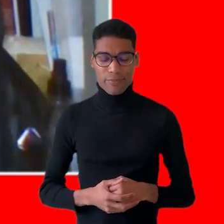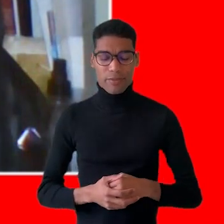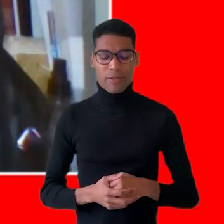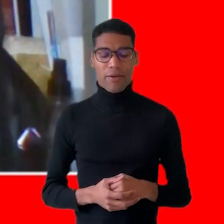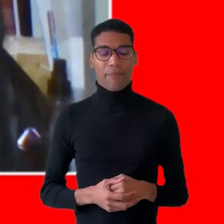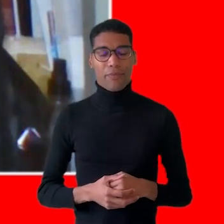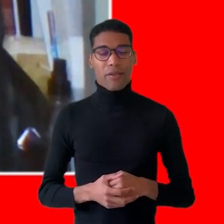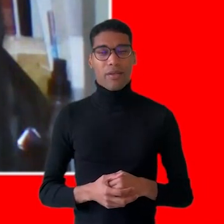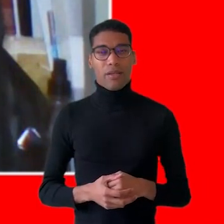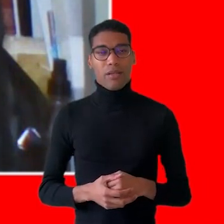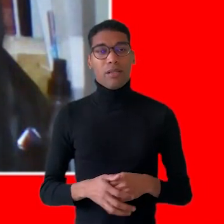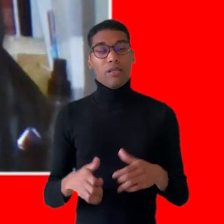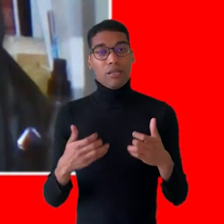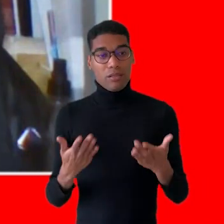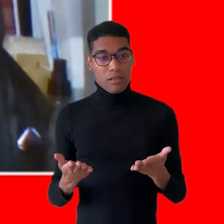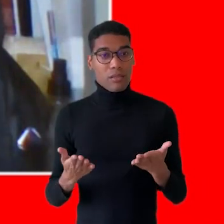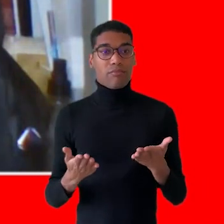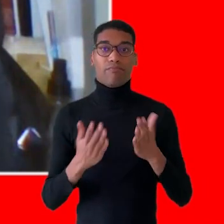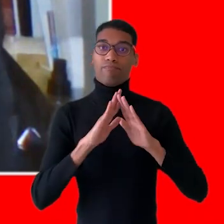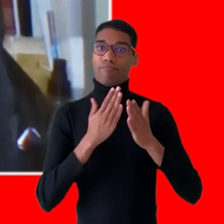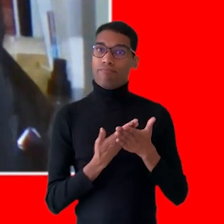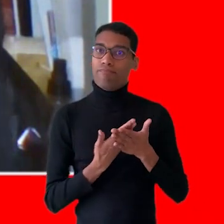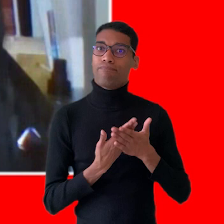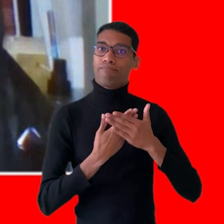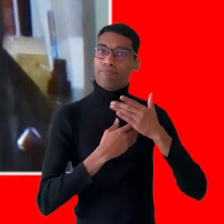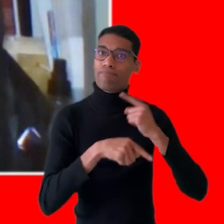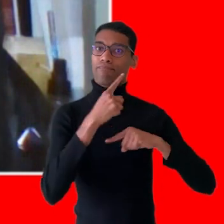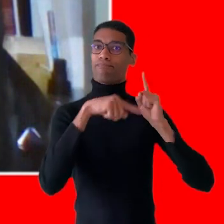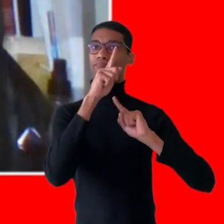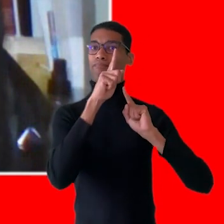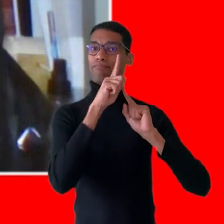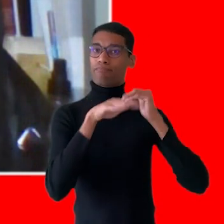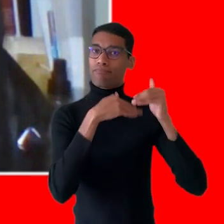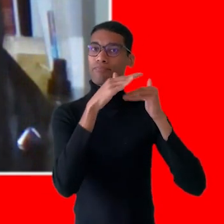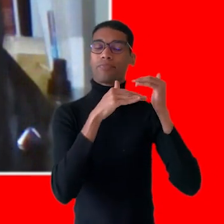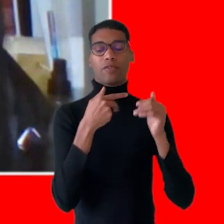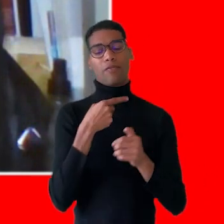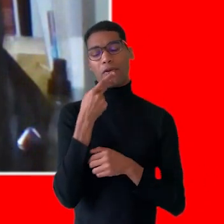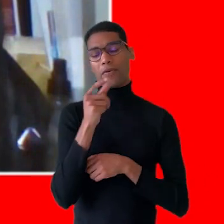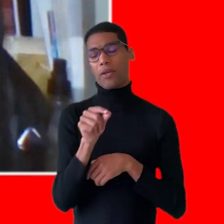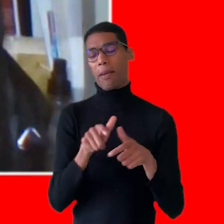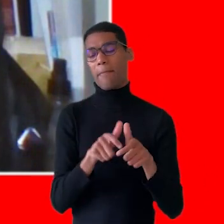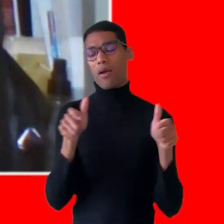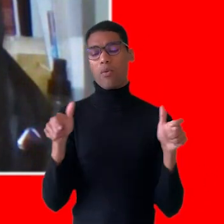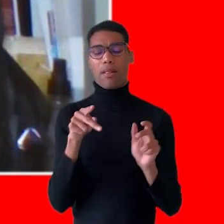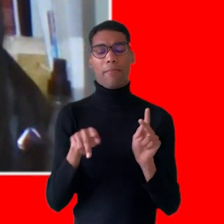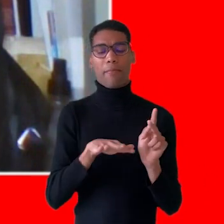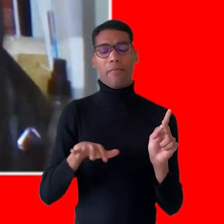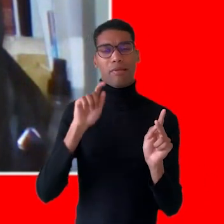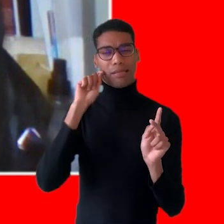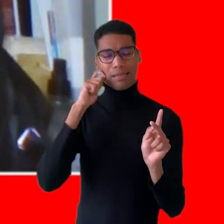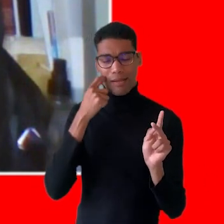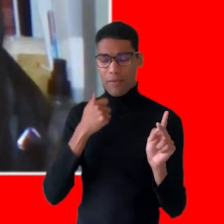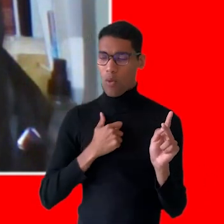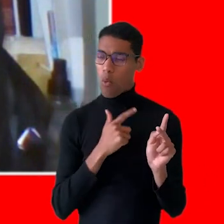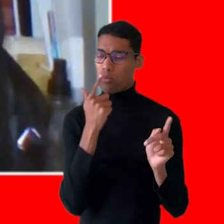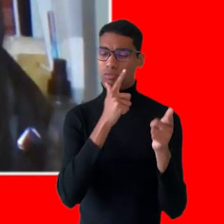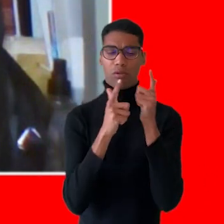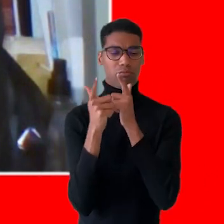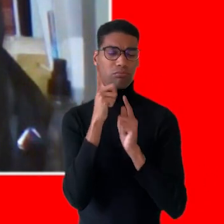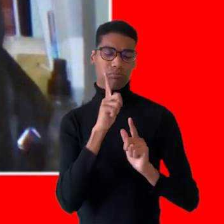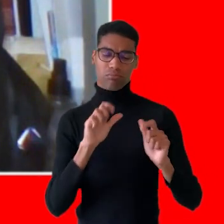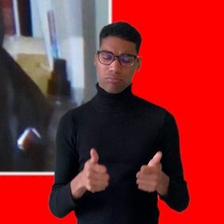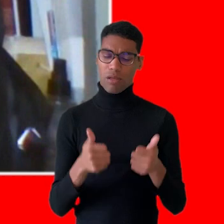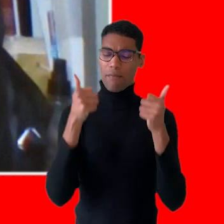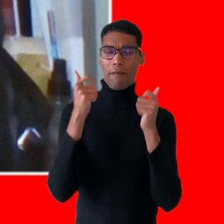avanços significa uma maior escolarização, não quer dizer que a maioria da população negra